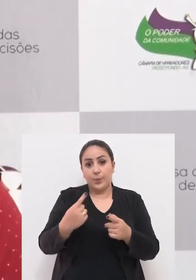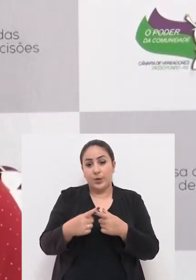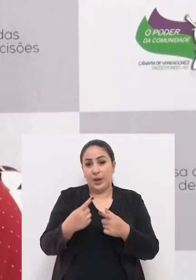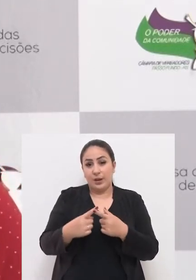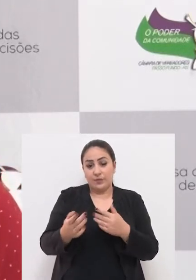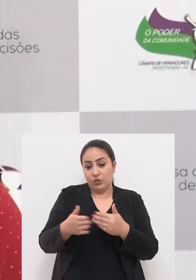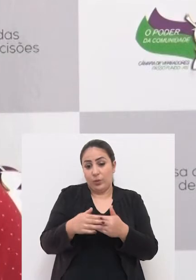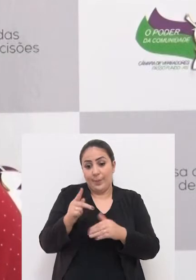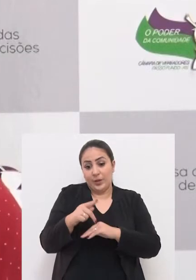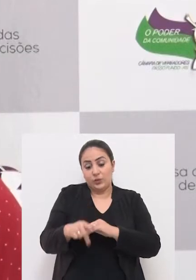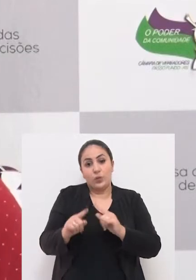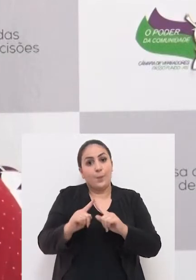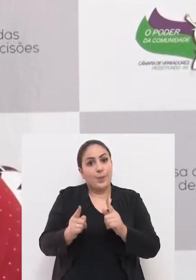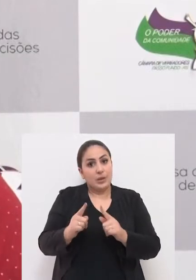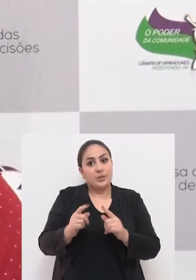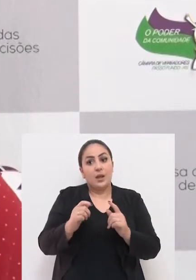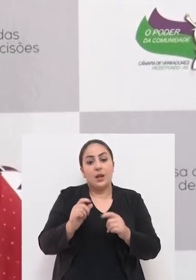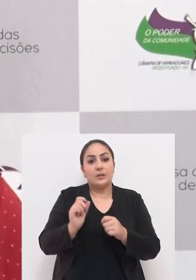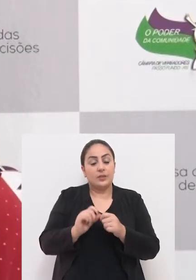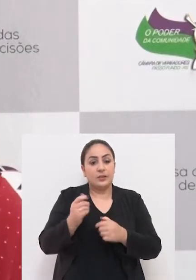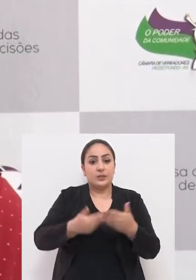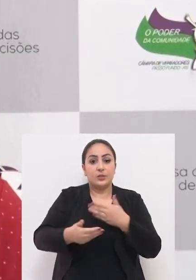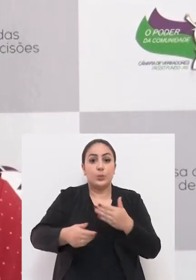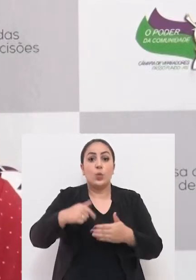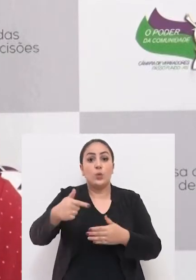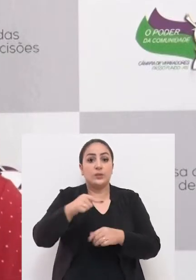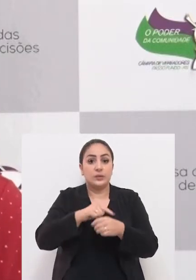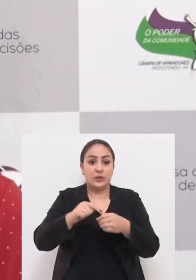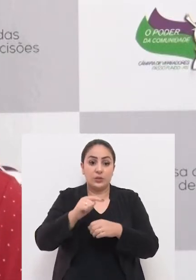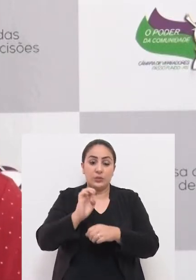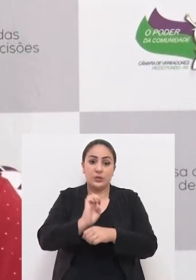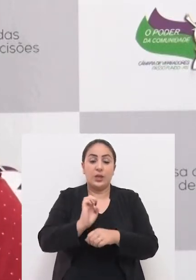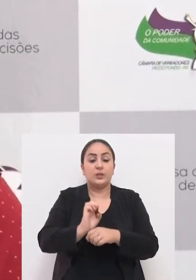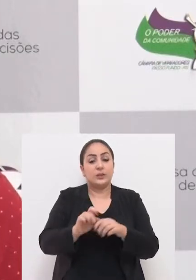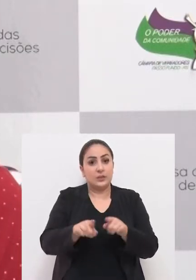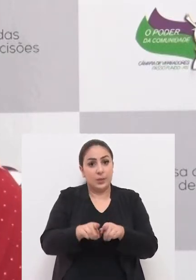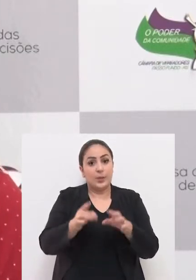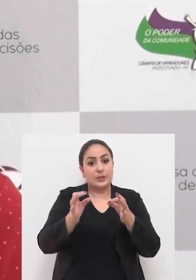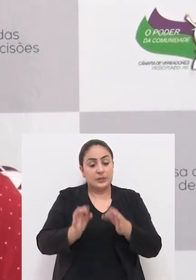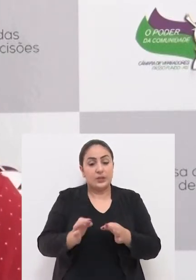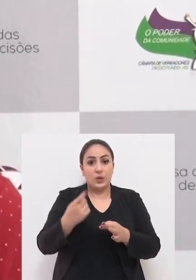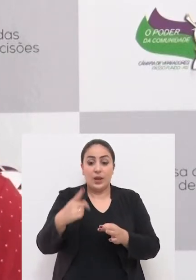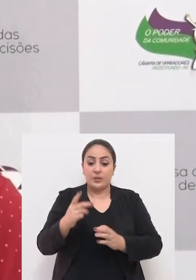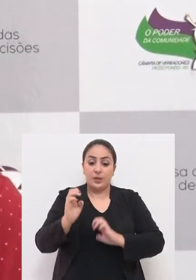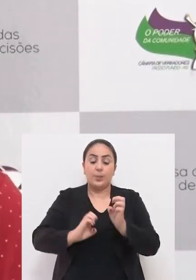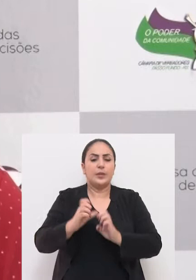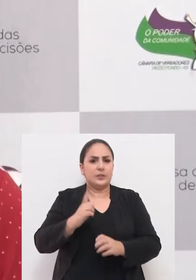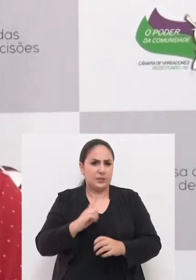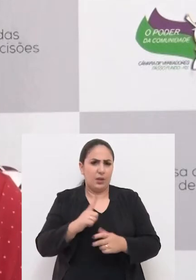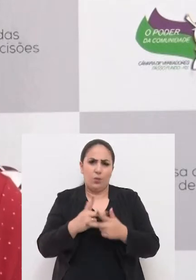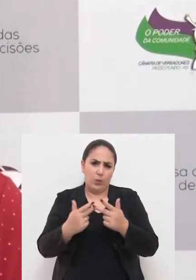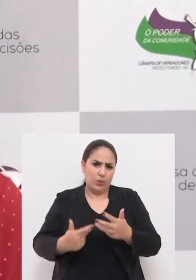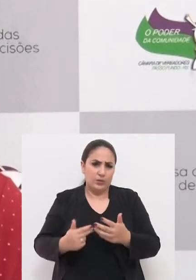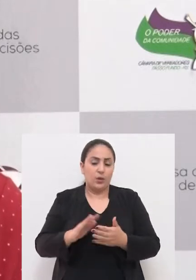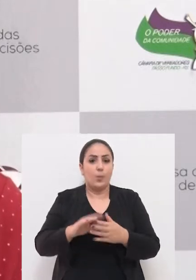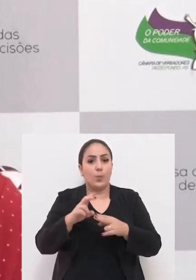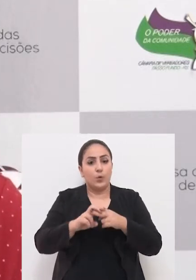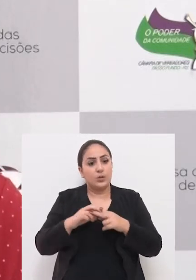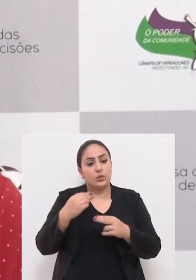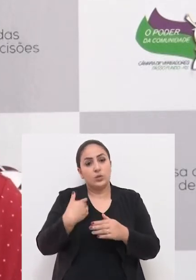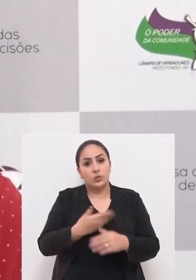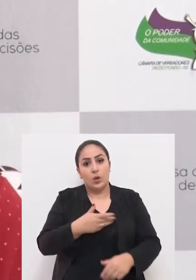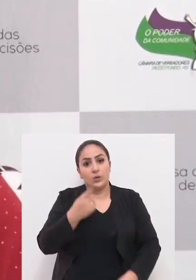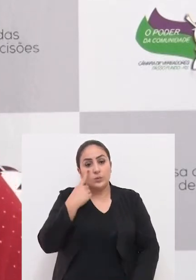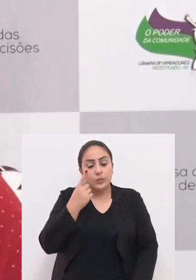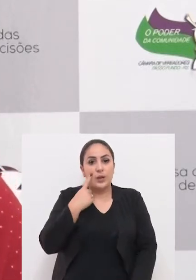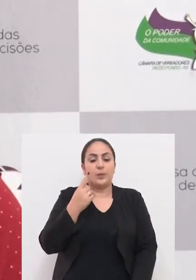recursos, ela faliu pelo menos aqui em Passo Fundo, mas ela presta serviços em outras cidades do estado. E com certeza essa empresa deve ter bens, né?